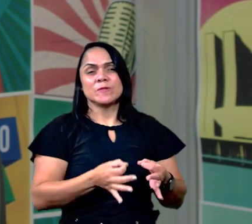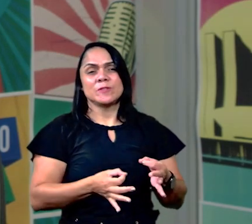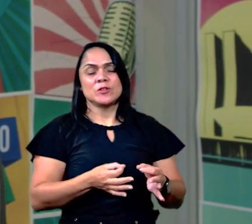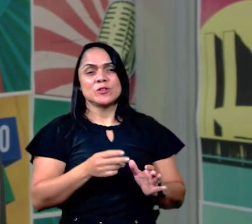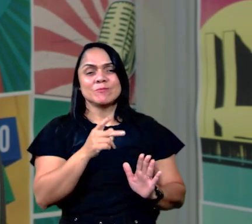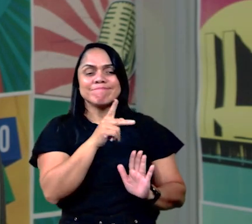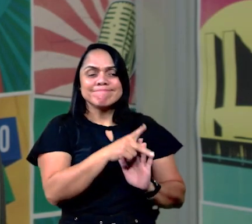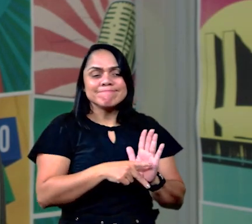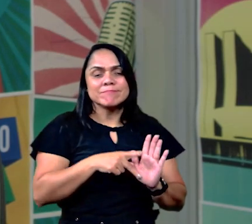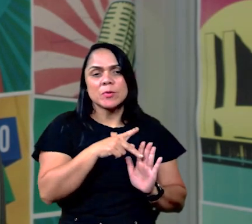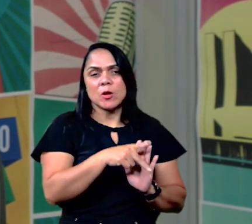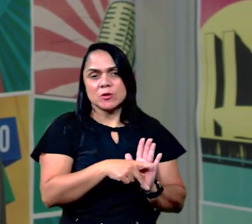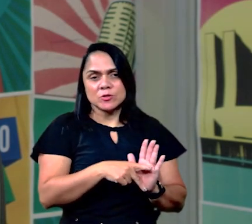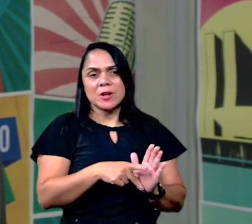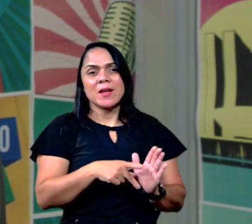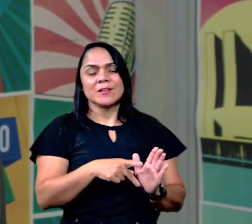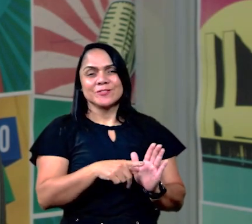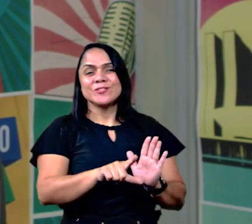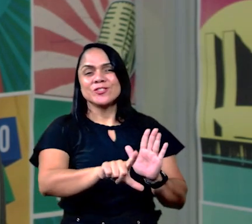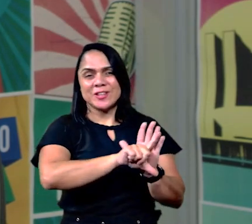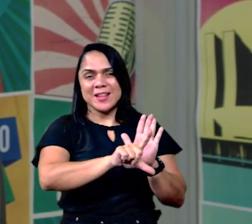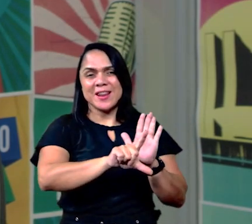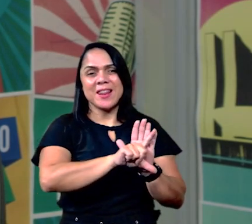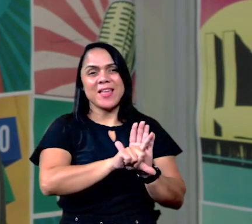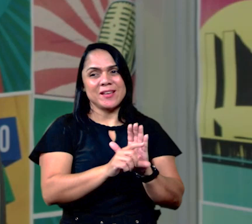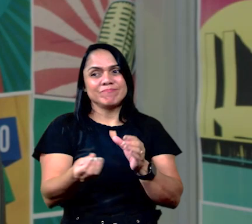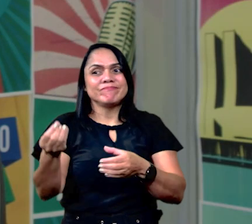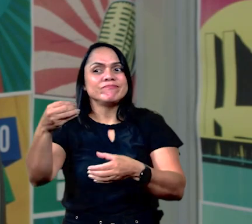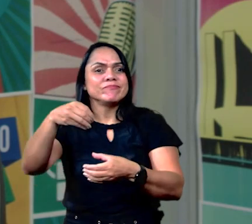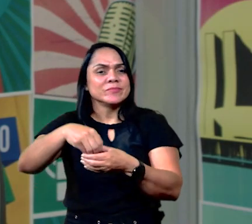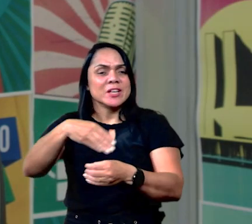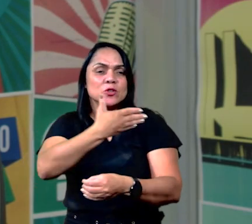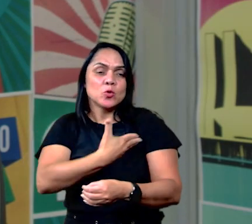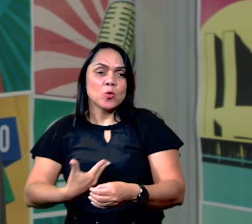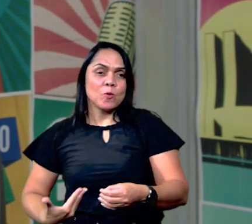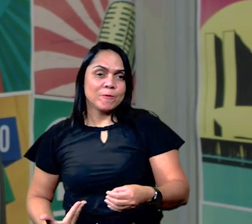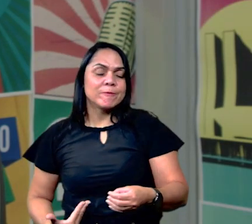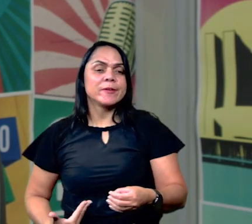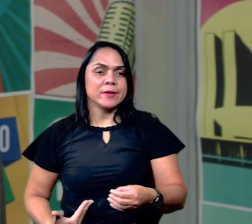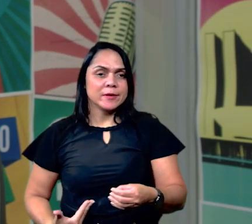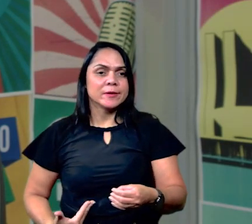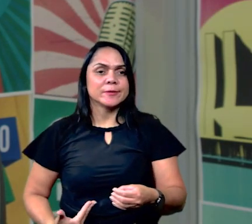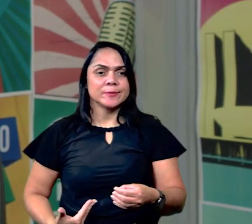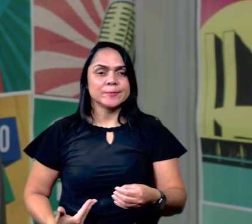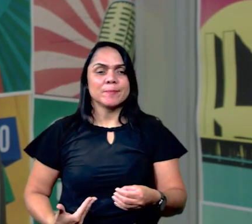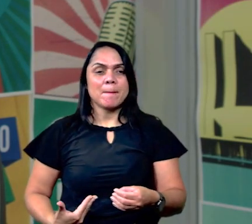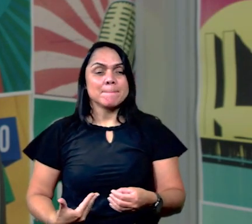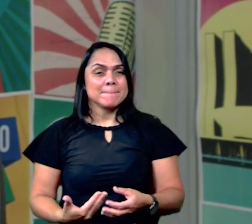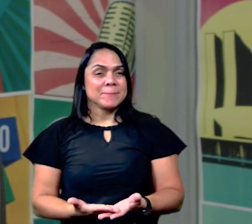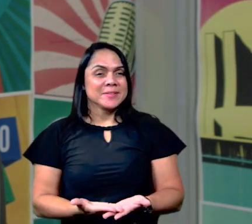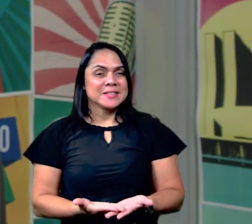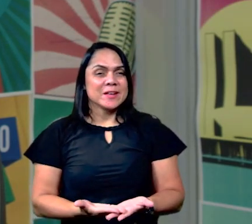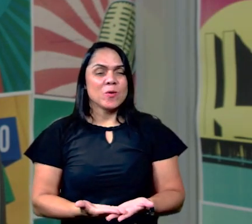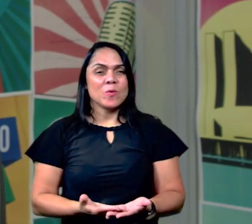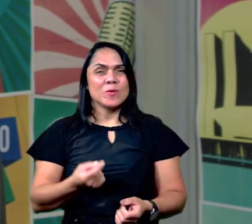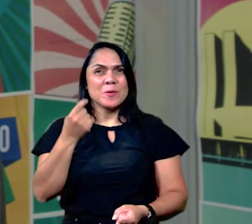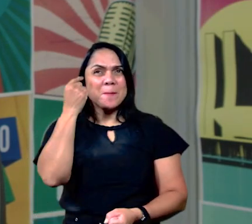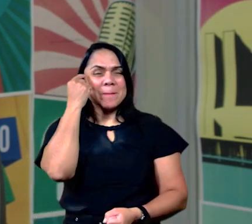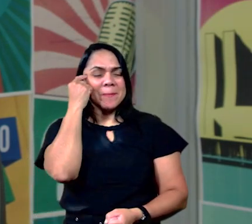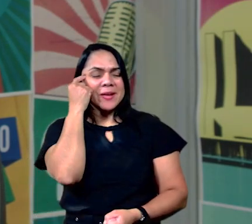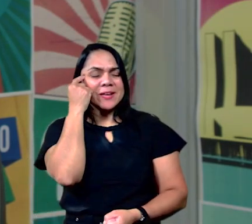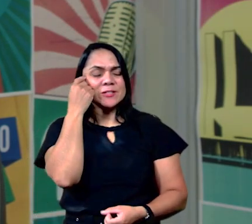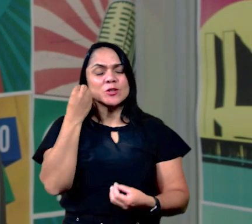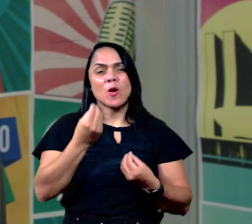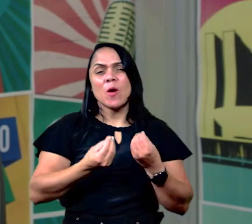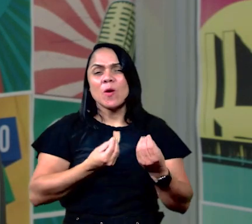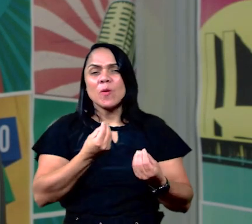lei no Congresso Nacional, como justificativas de requisição de direito no Supremo Tribunal Federal, né, quando uhum, eu penso, né,